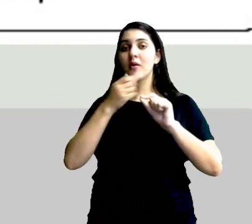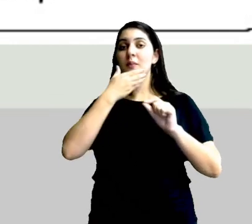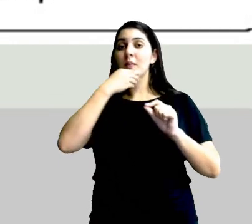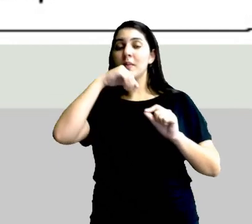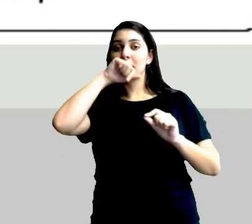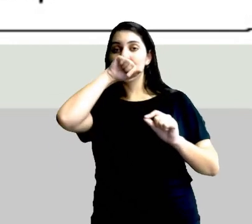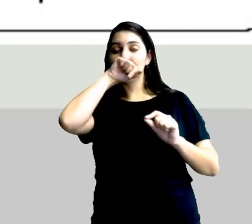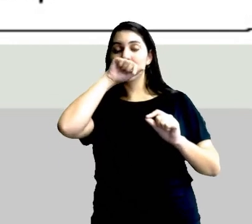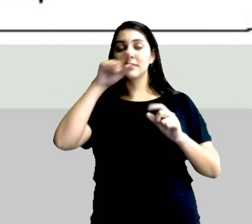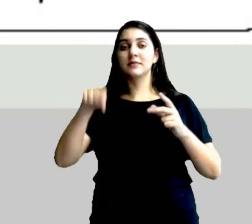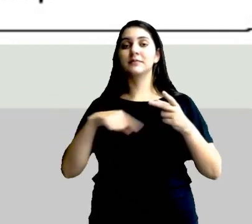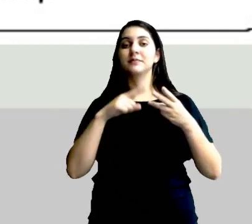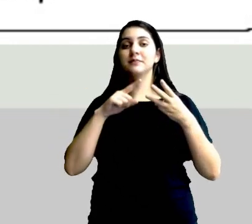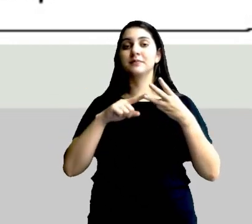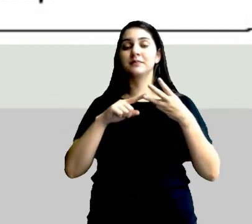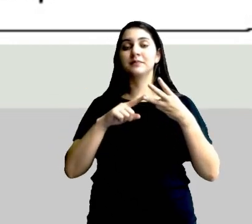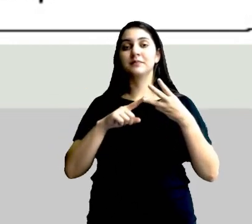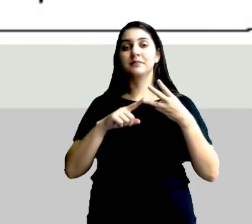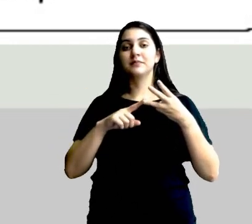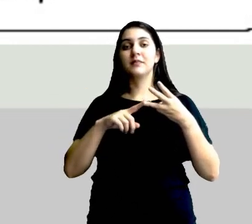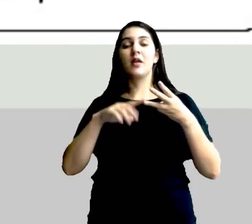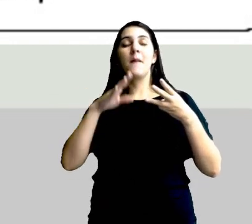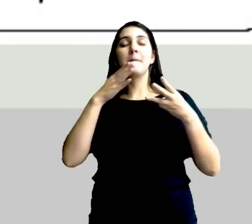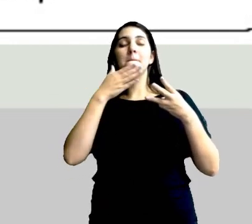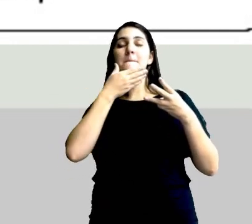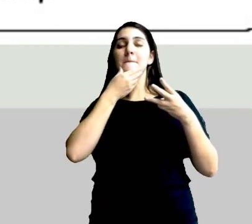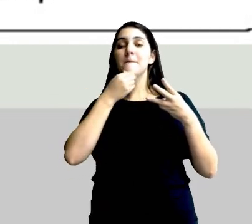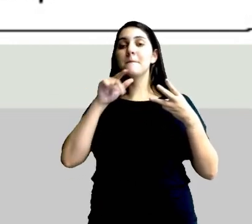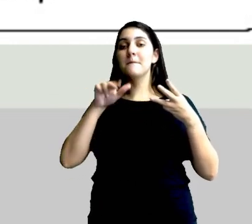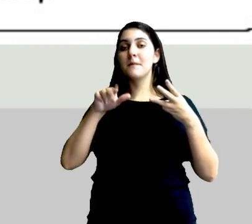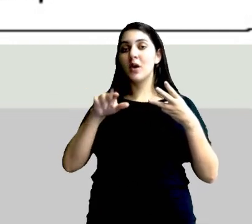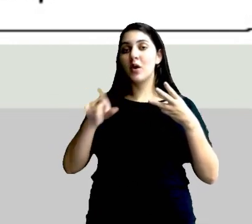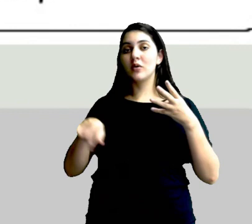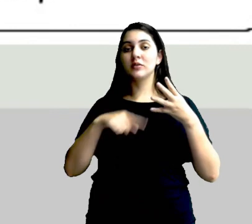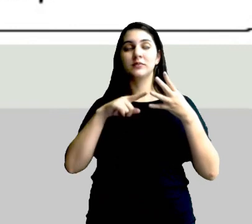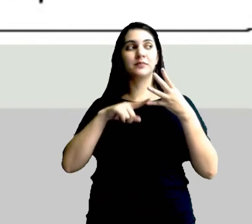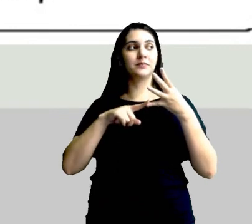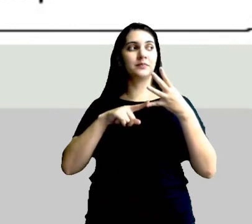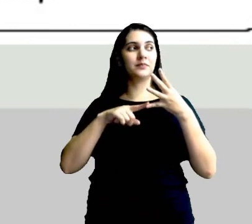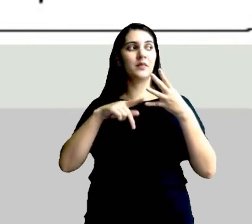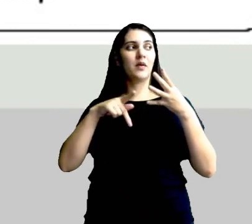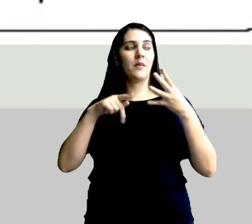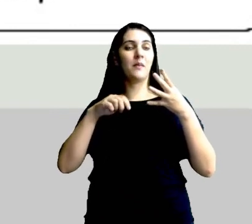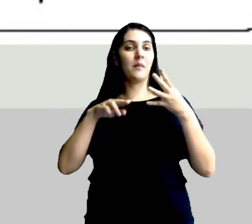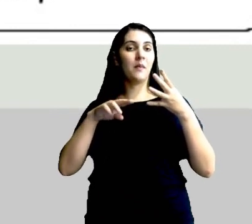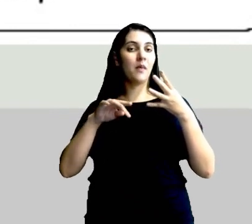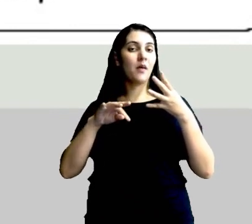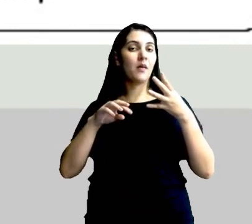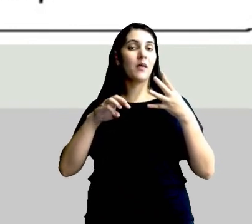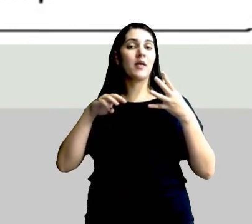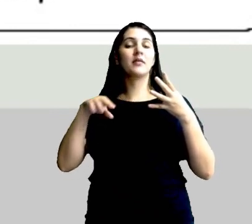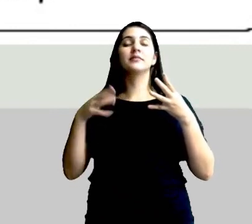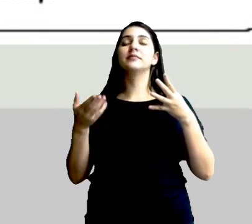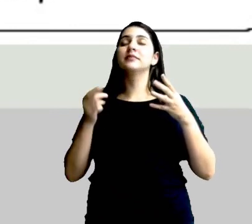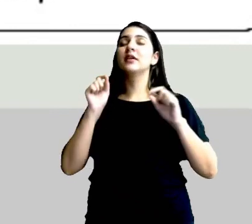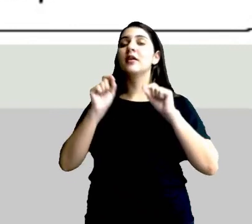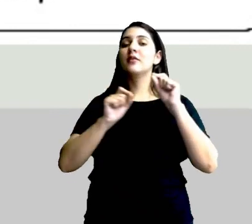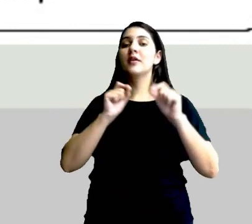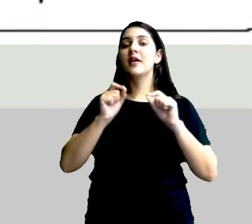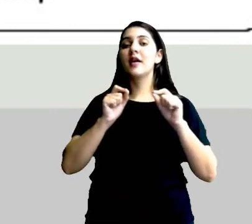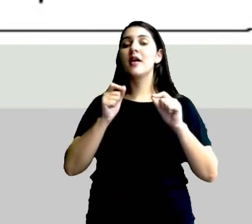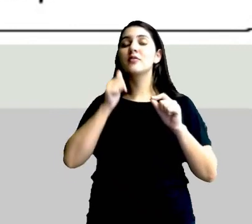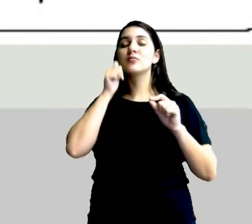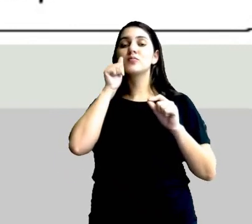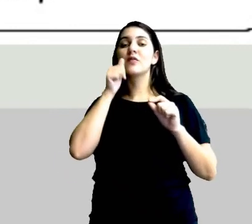o papai. Tom and Timmy, brothers. E por último, Paul and Mary, grandparents, ou seja,